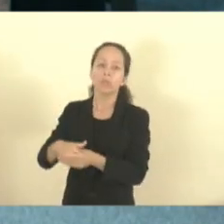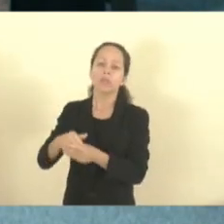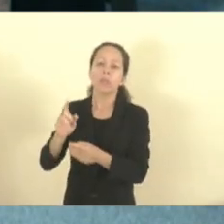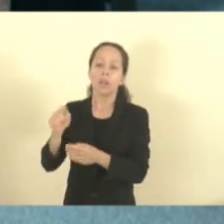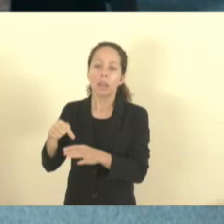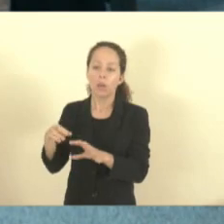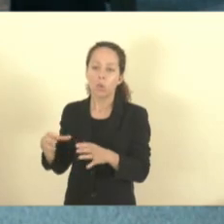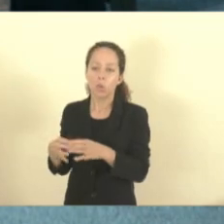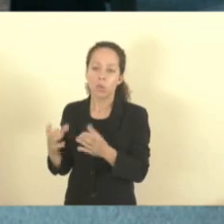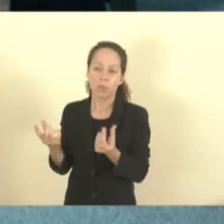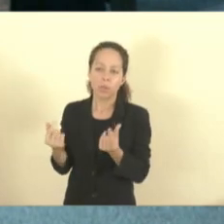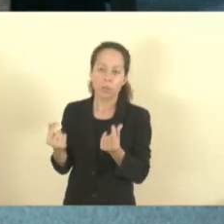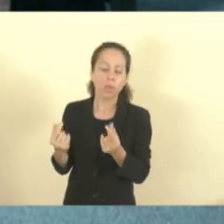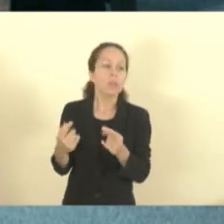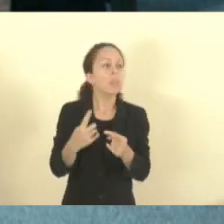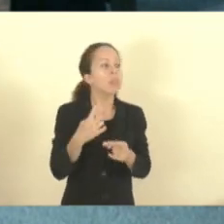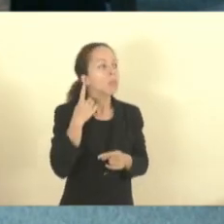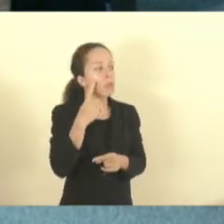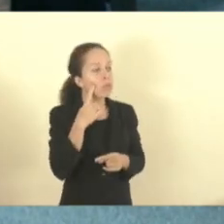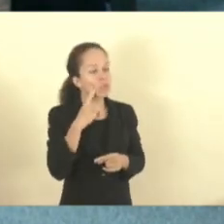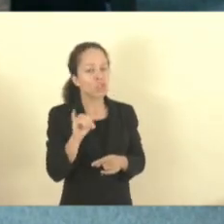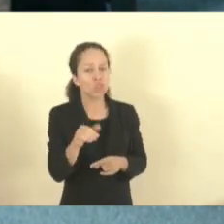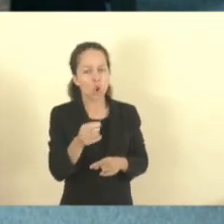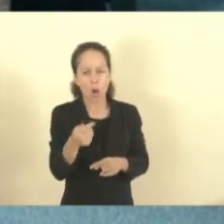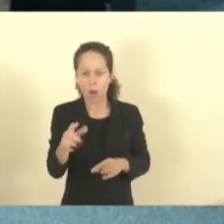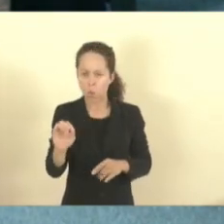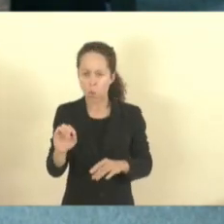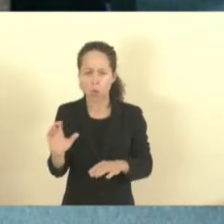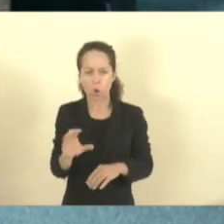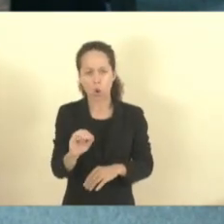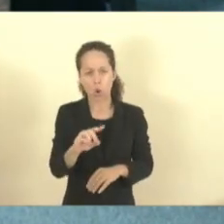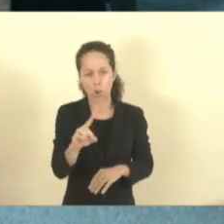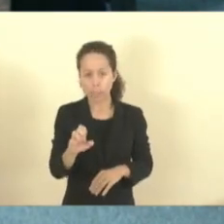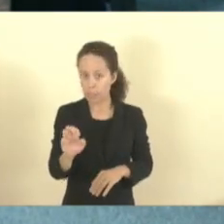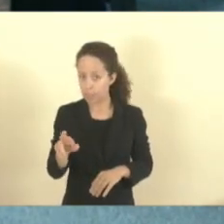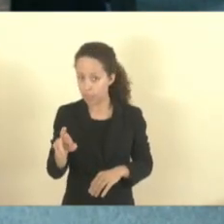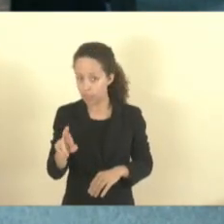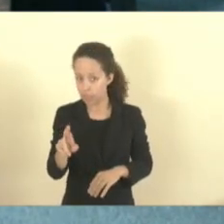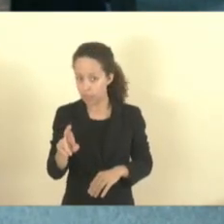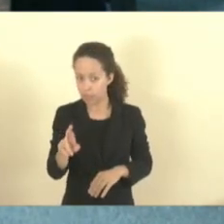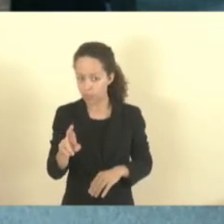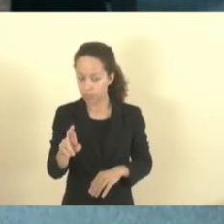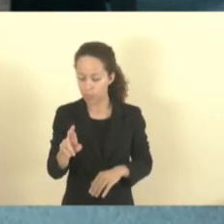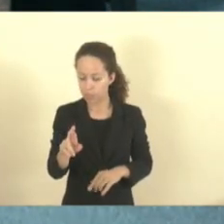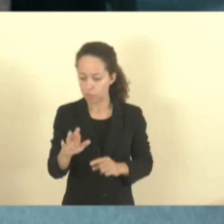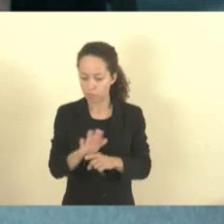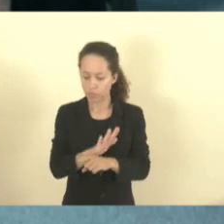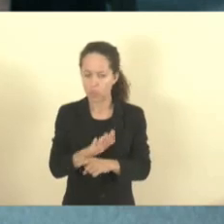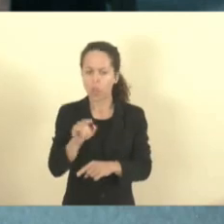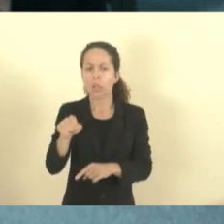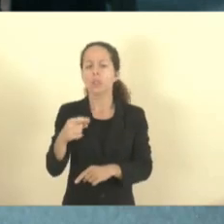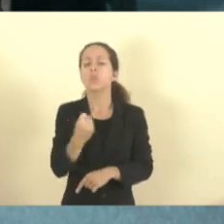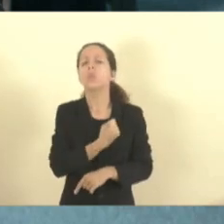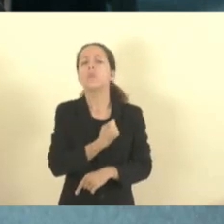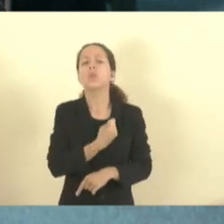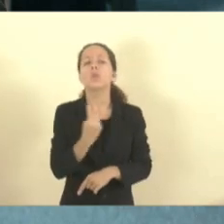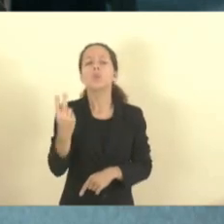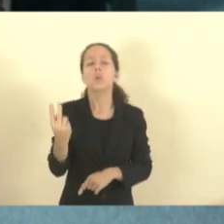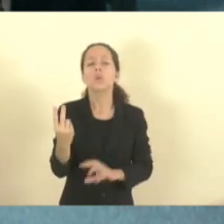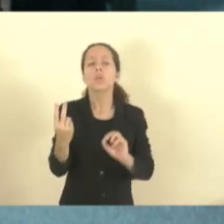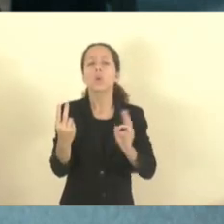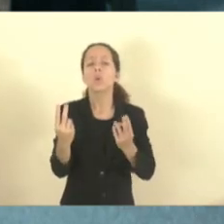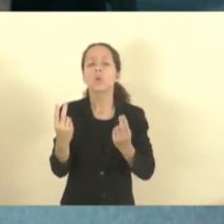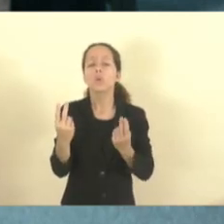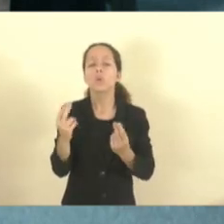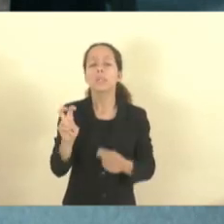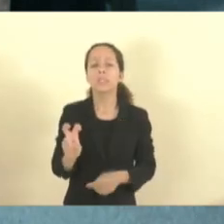relatório. Deputado João Coser. Ô, Tiago. Pela ordem. Esse é o 2 ou o 5 da pauta?